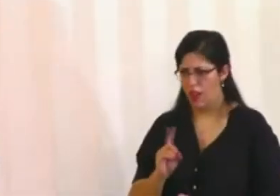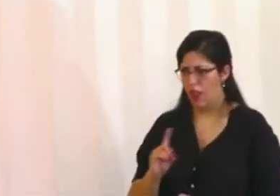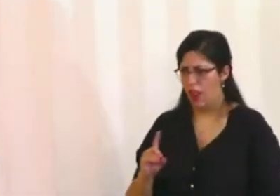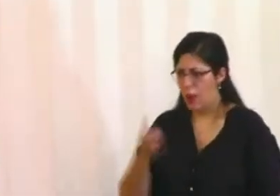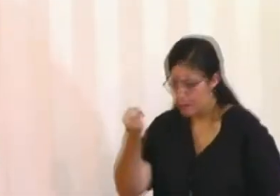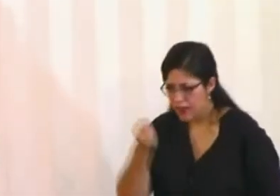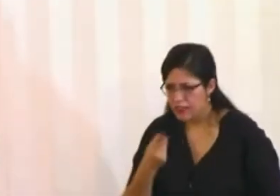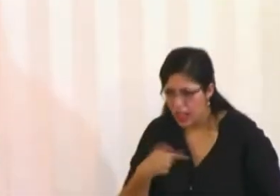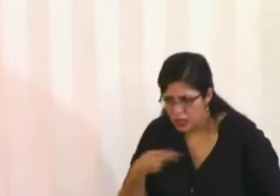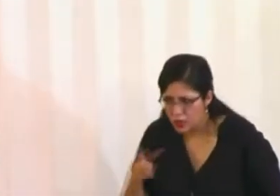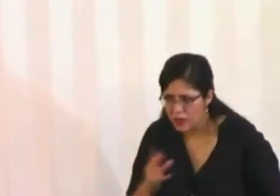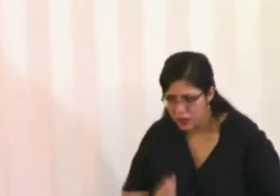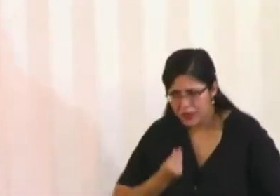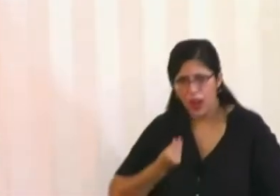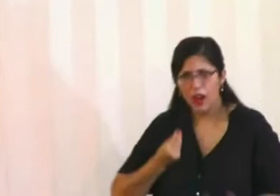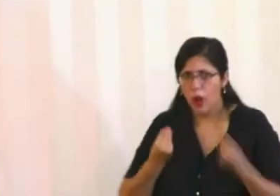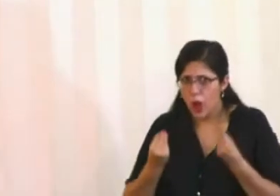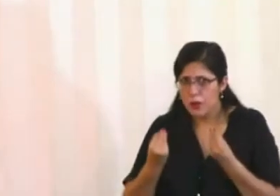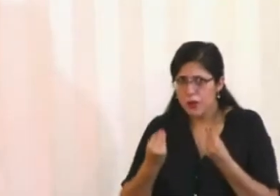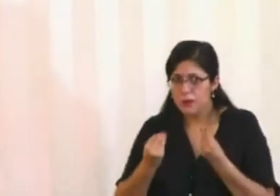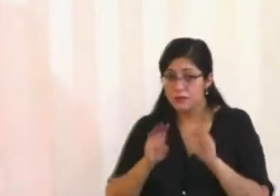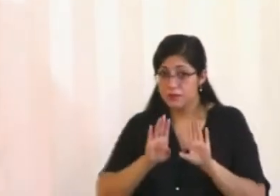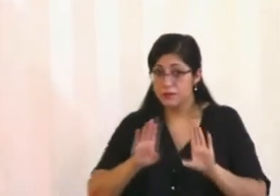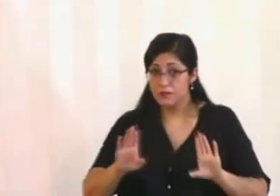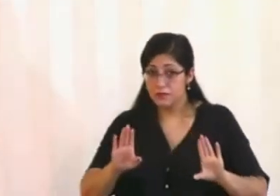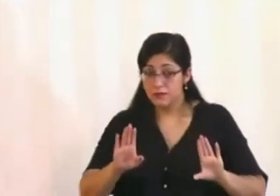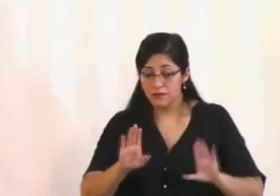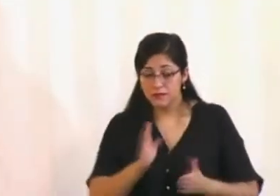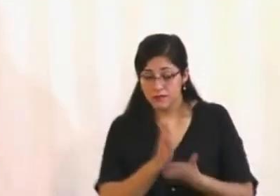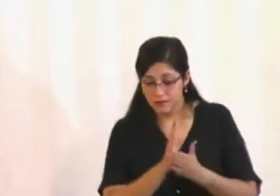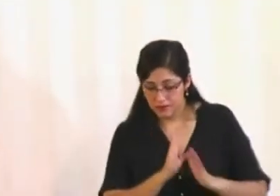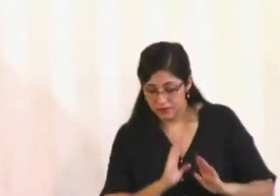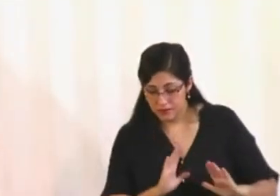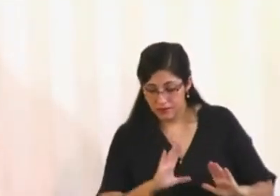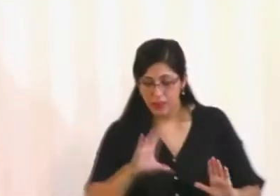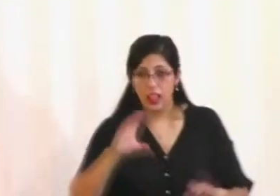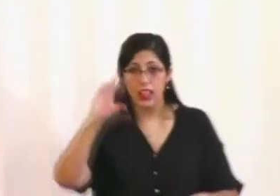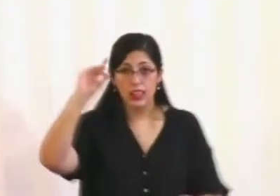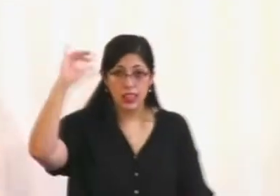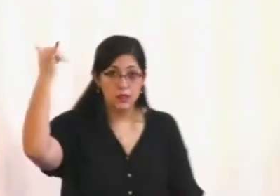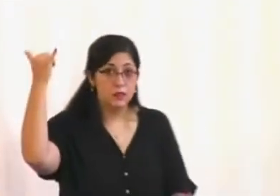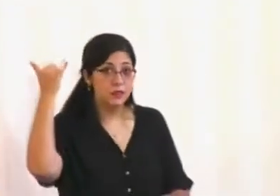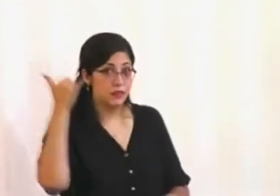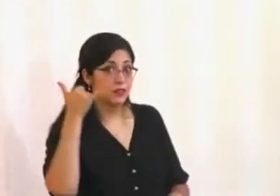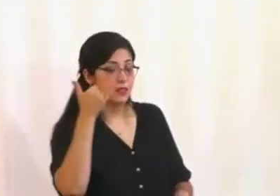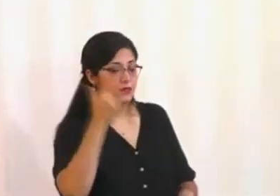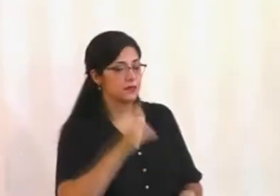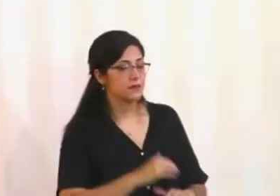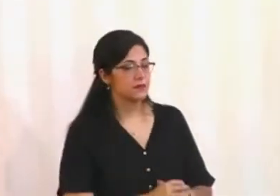para dizer ao Senhor. Nós sabemos que nesses intervalos, antes dele orar e de Deus derramar chuva, depois